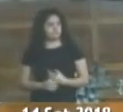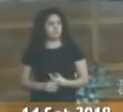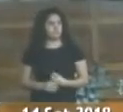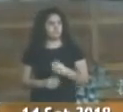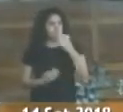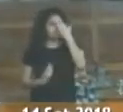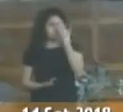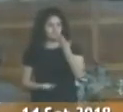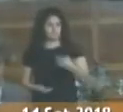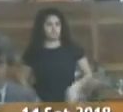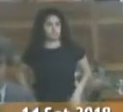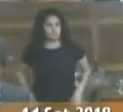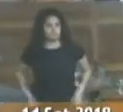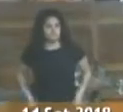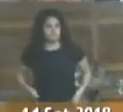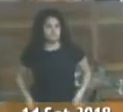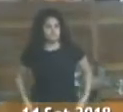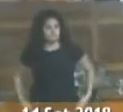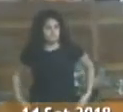Obrigado.